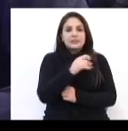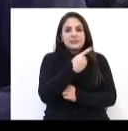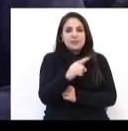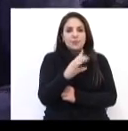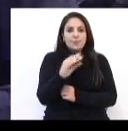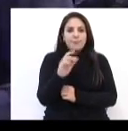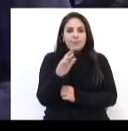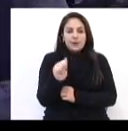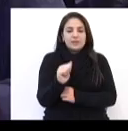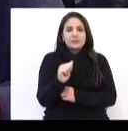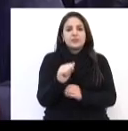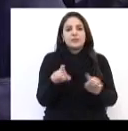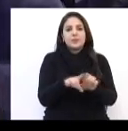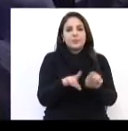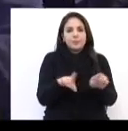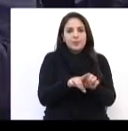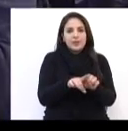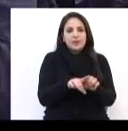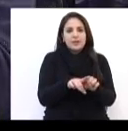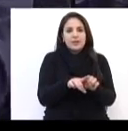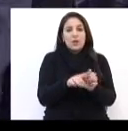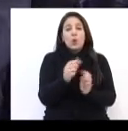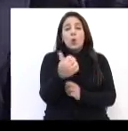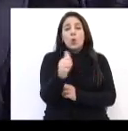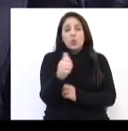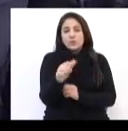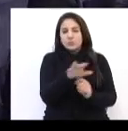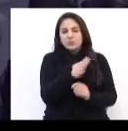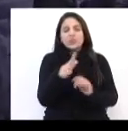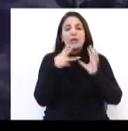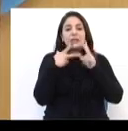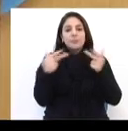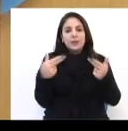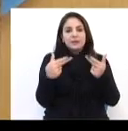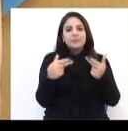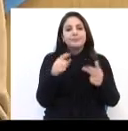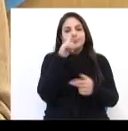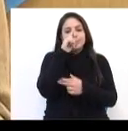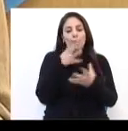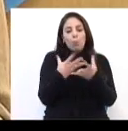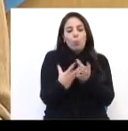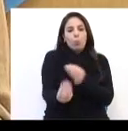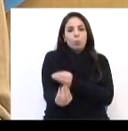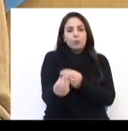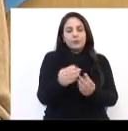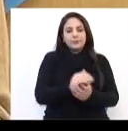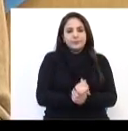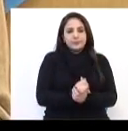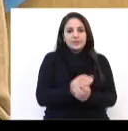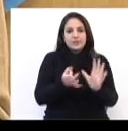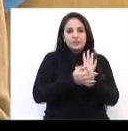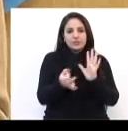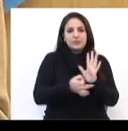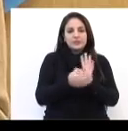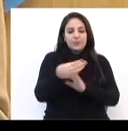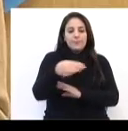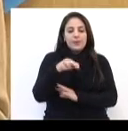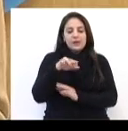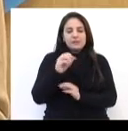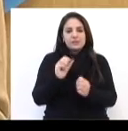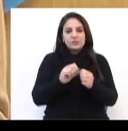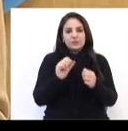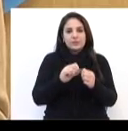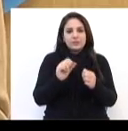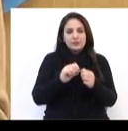11 espécies ameaçadas correm o risco de desaparecer. Indicação do vereador Márcio Tassi propõe